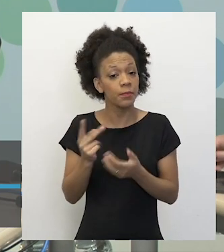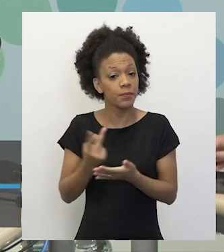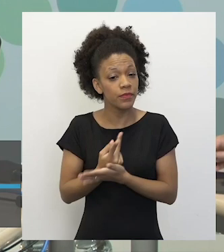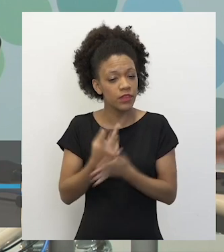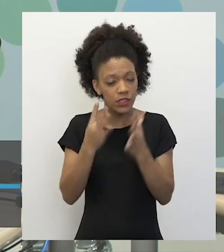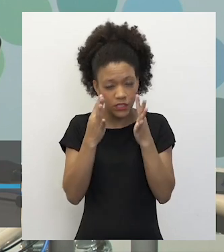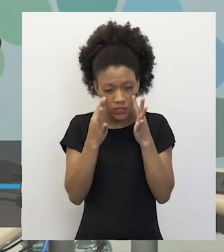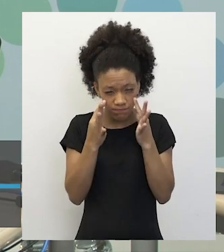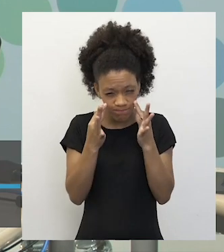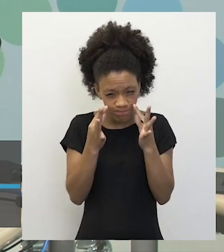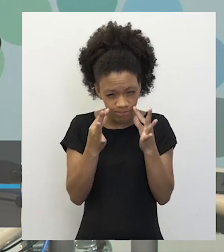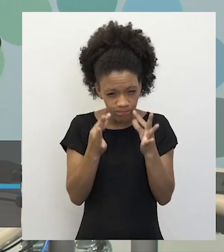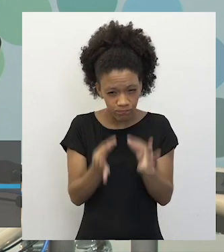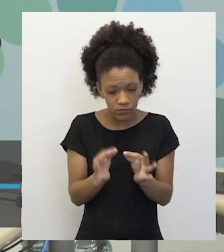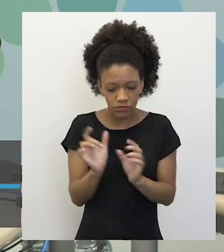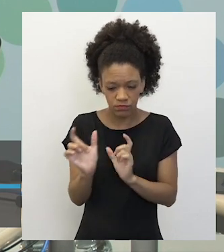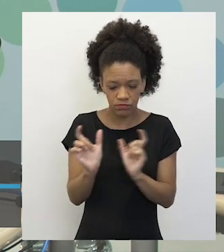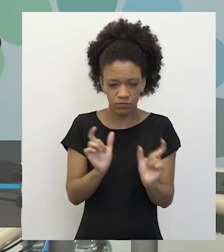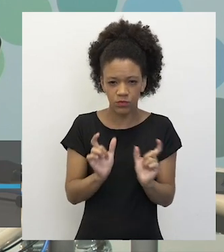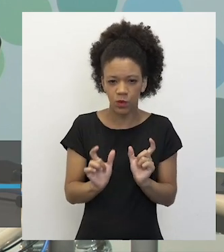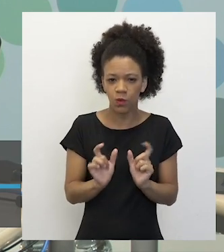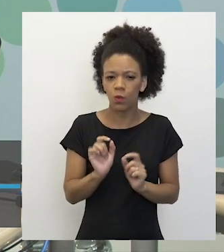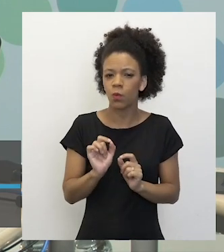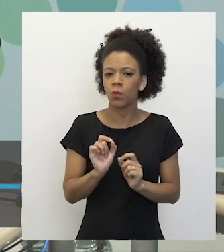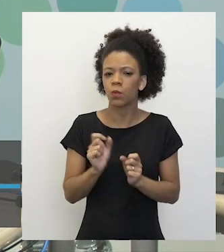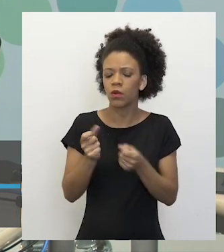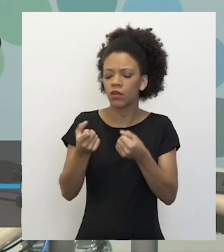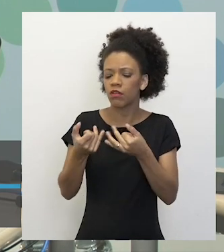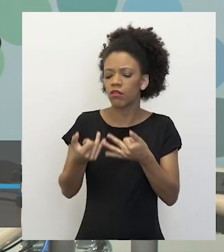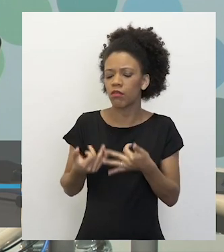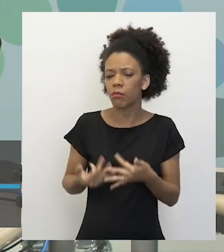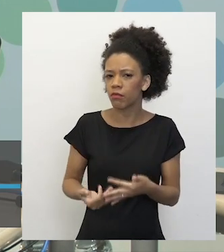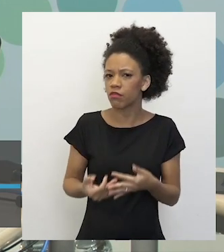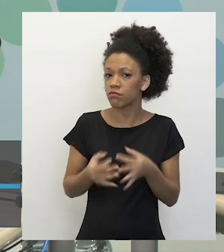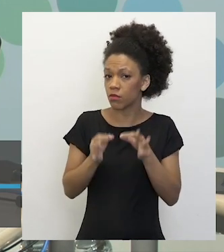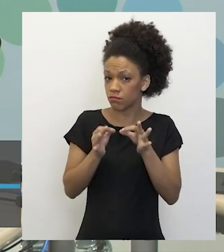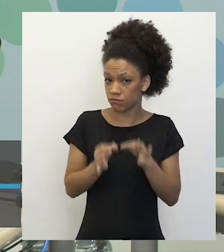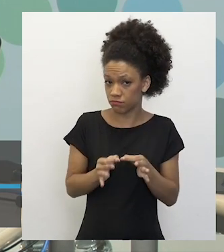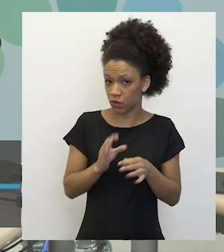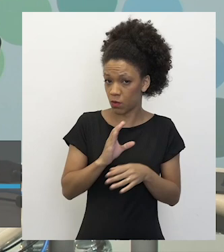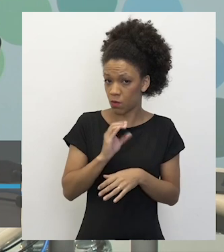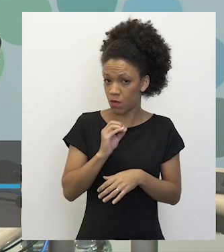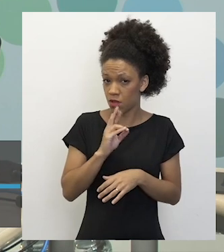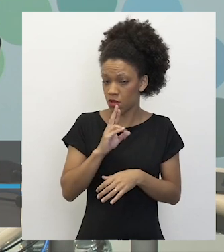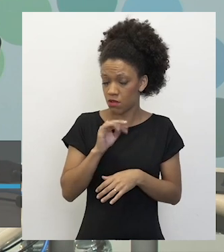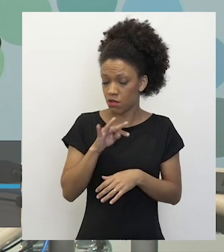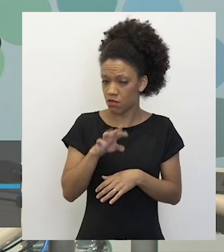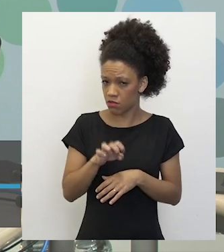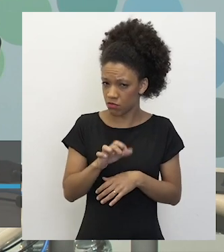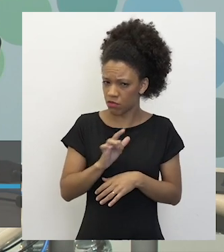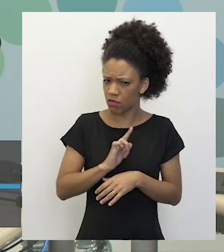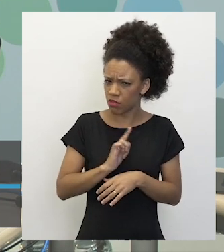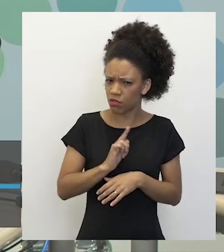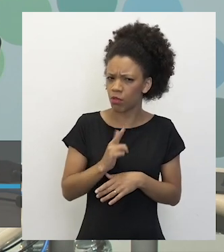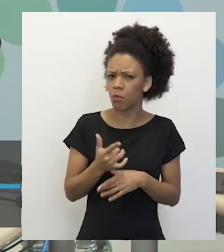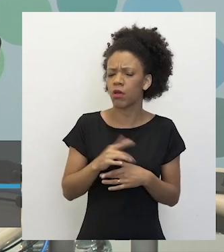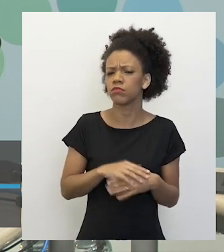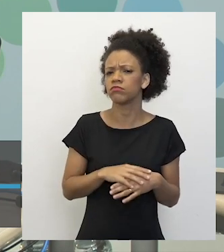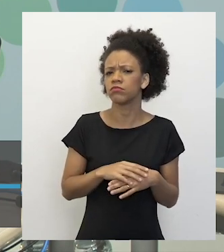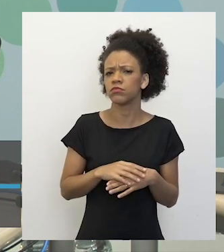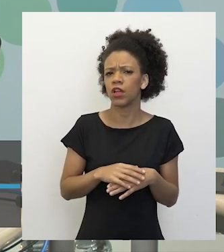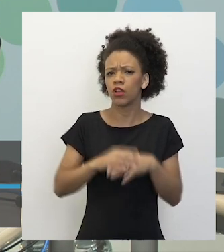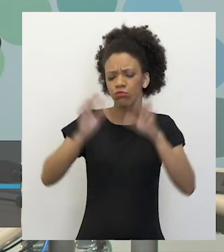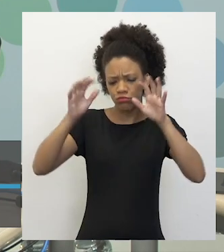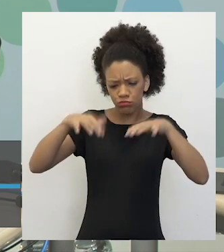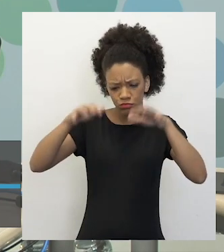mais um pouquinho as palavras. O que é um comentário coerente, certo? Houve coerência quando ela fala, olha, chove